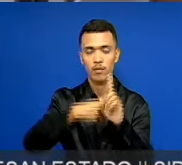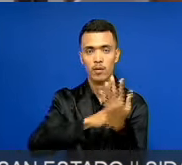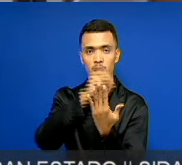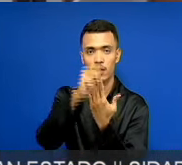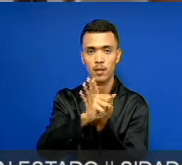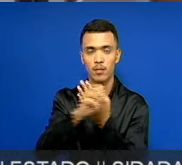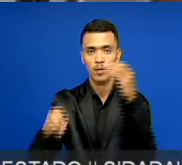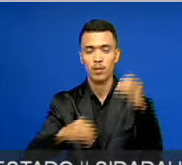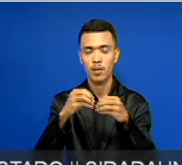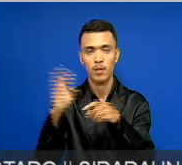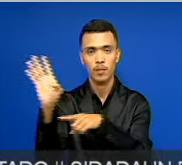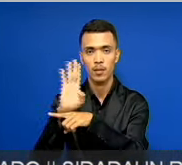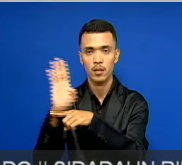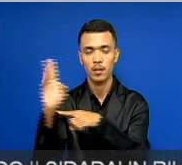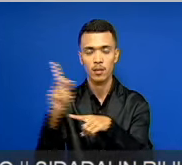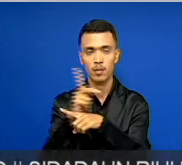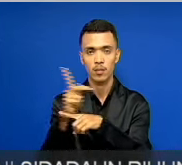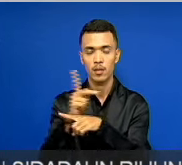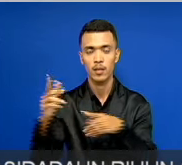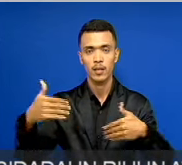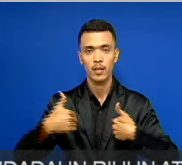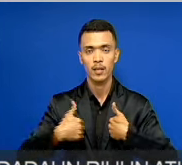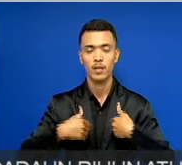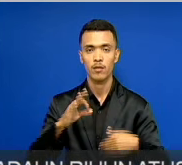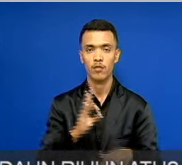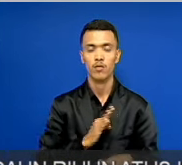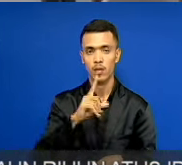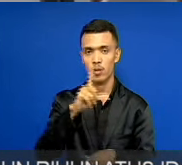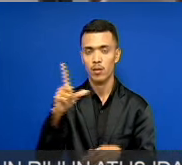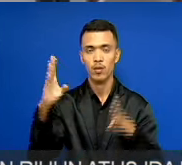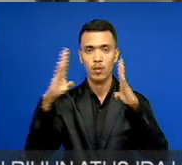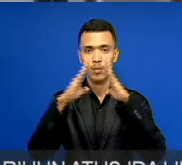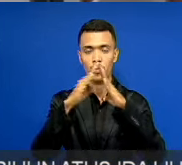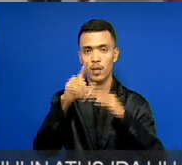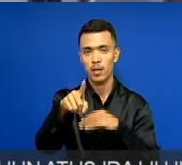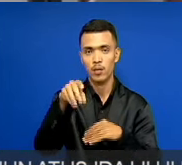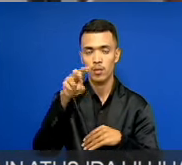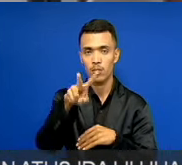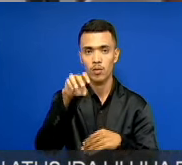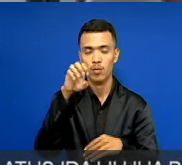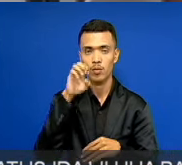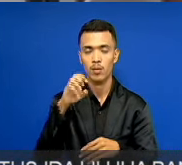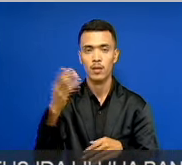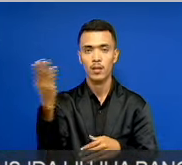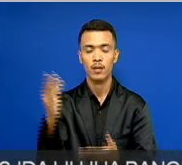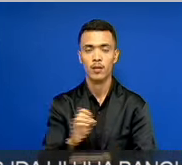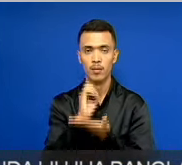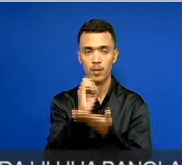o investimento comercial, imobiliário e a área Fulolo, no uma antes de rua para a comunidade Pante Bacassar, o